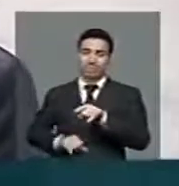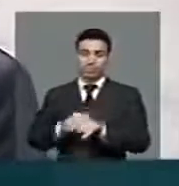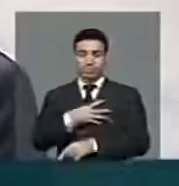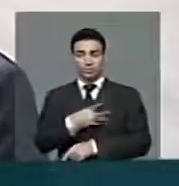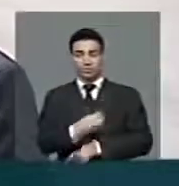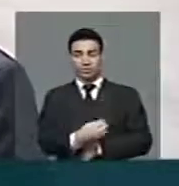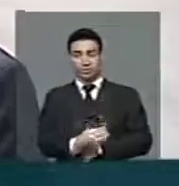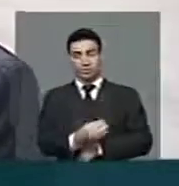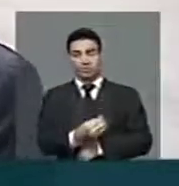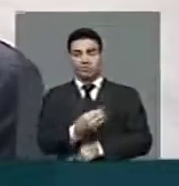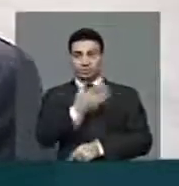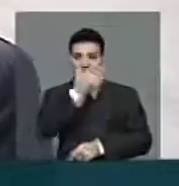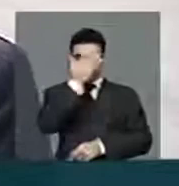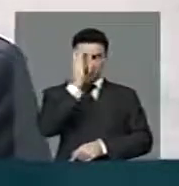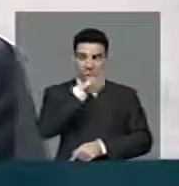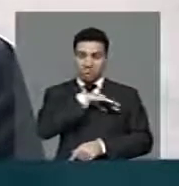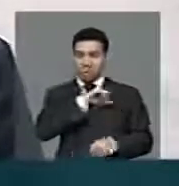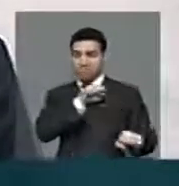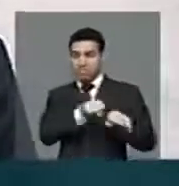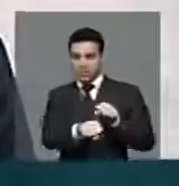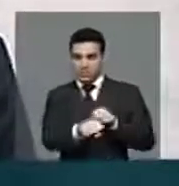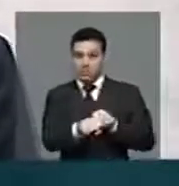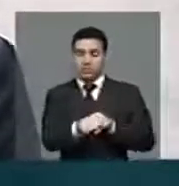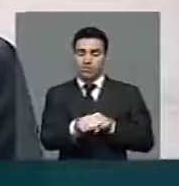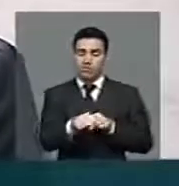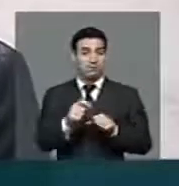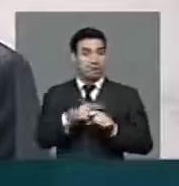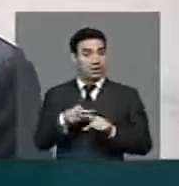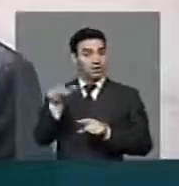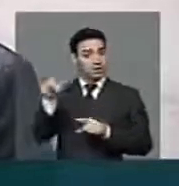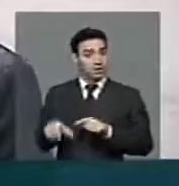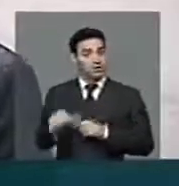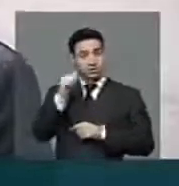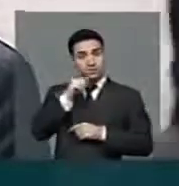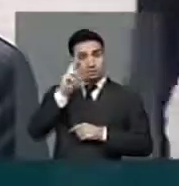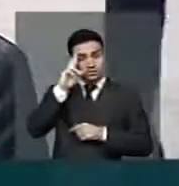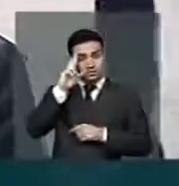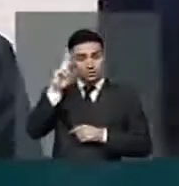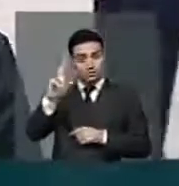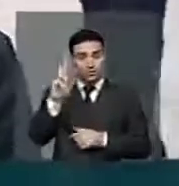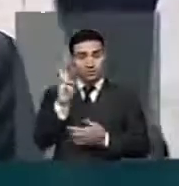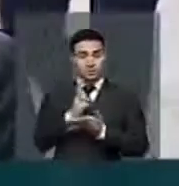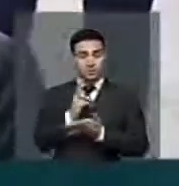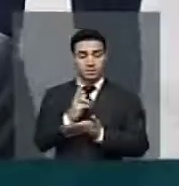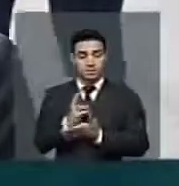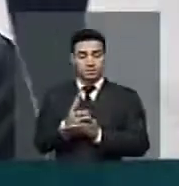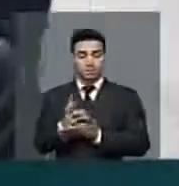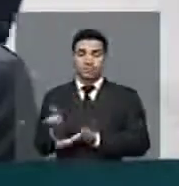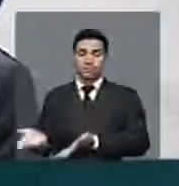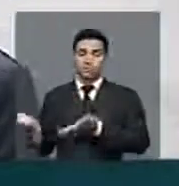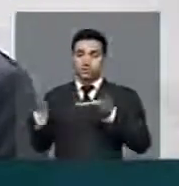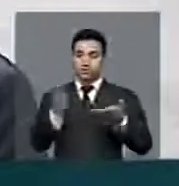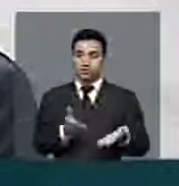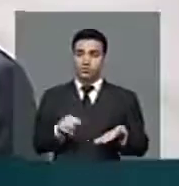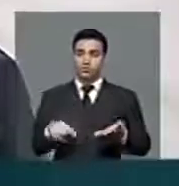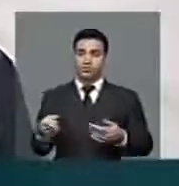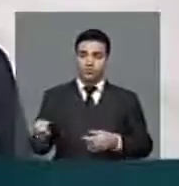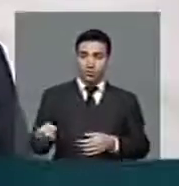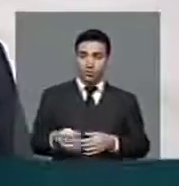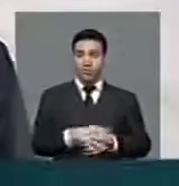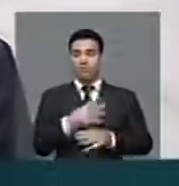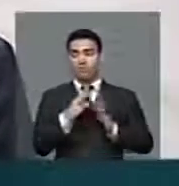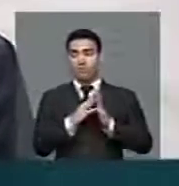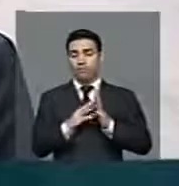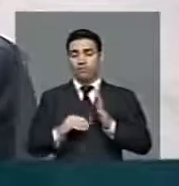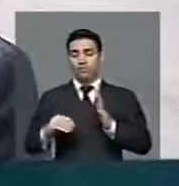do seu filho. Mesmo assim, Vossa Excelência trouxe para essa casa uma nova